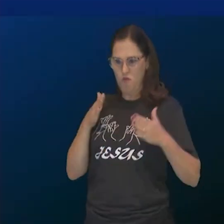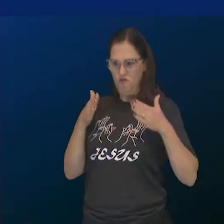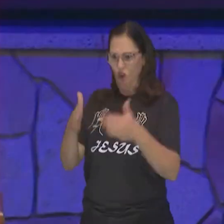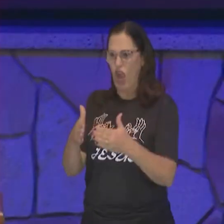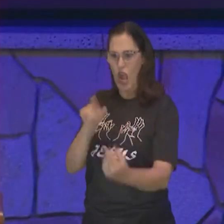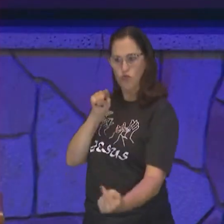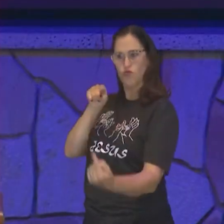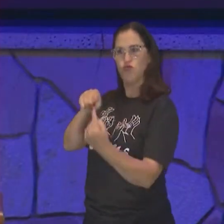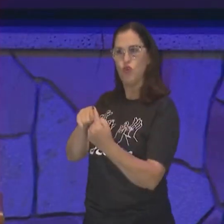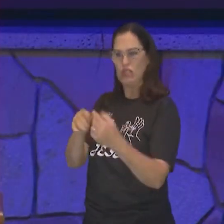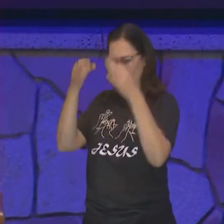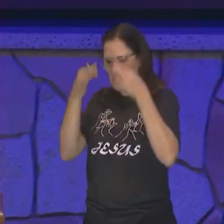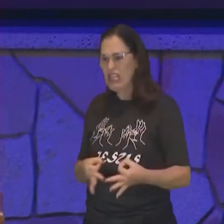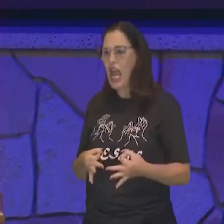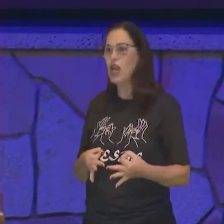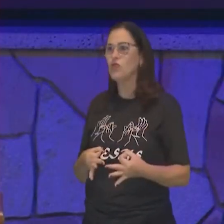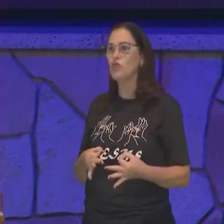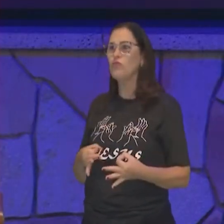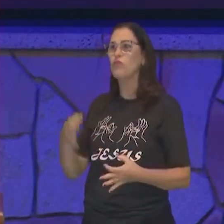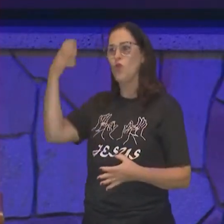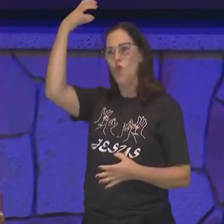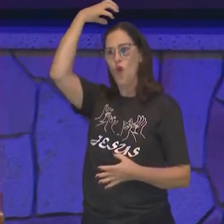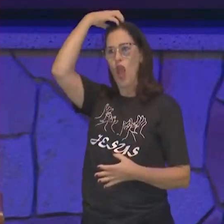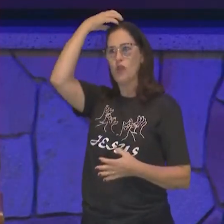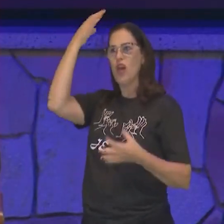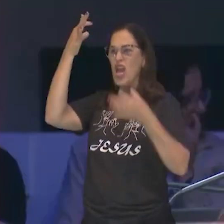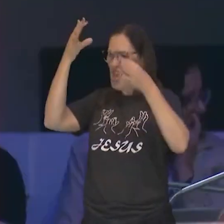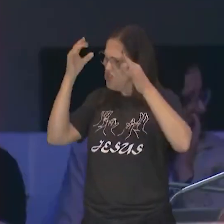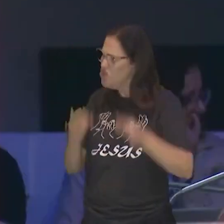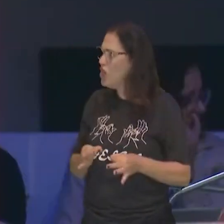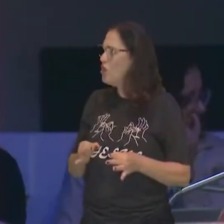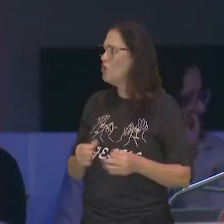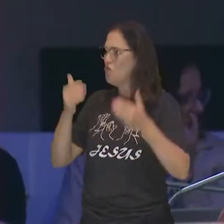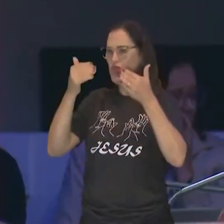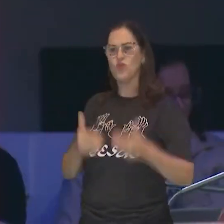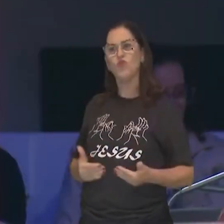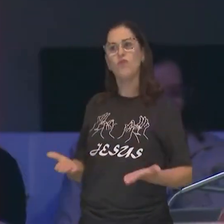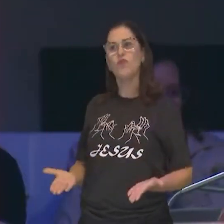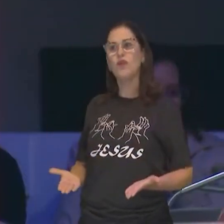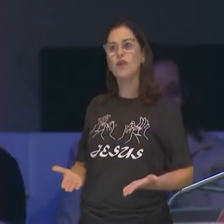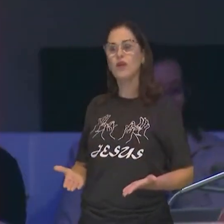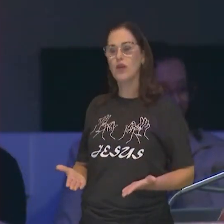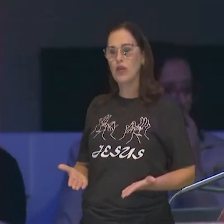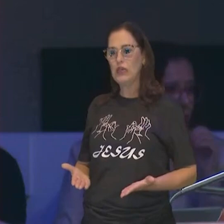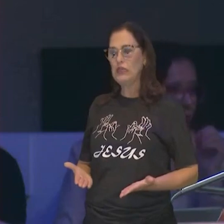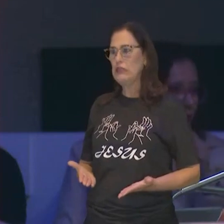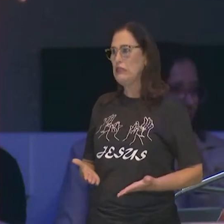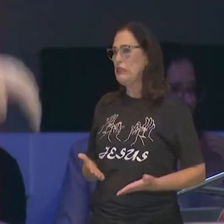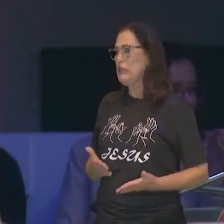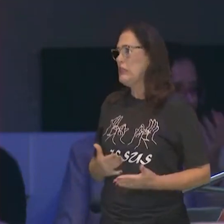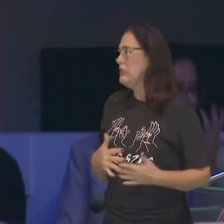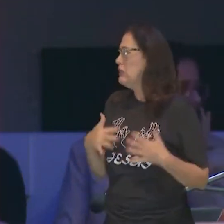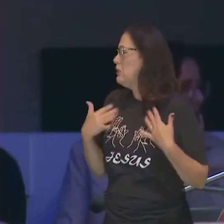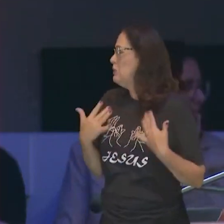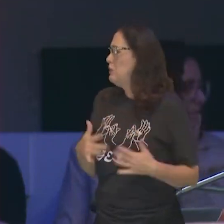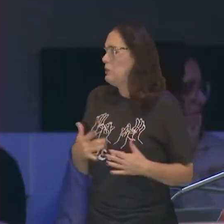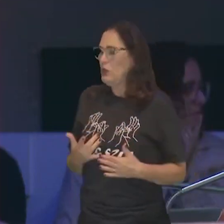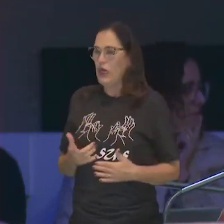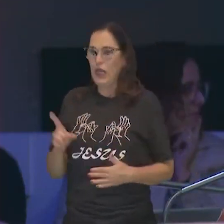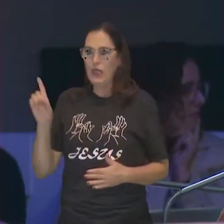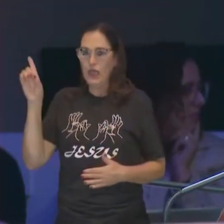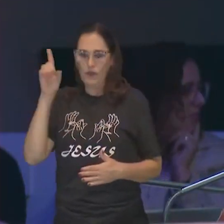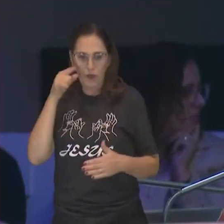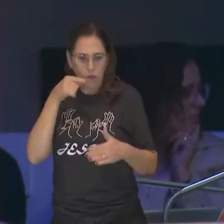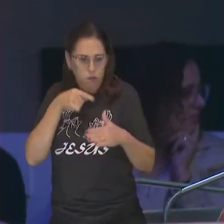missão, honesto para com seu rei e digno nas suas atitudes. E aí, caminhando ainda mais para o fundo do